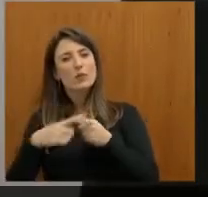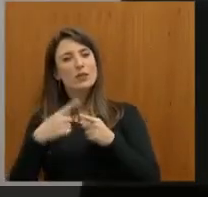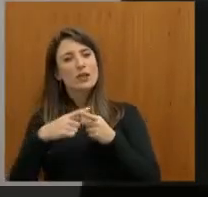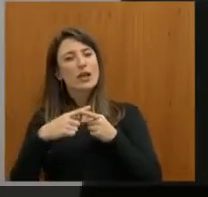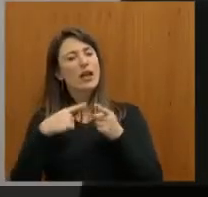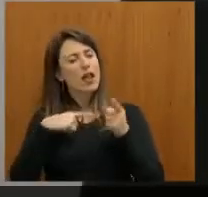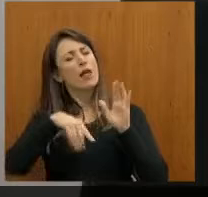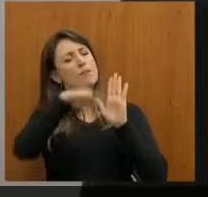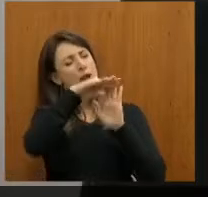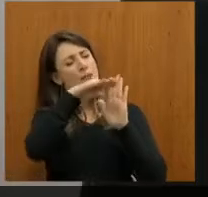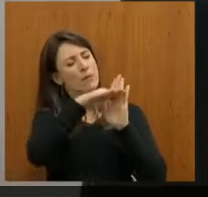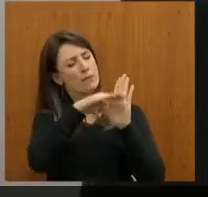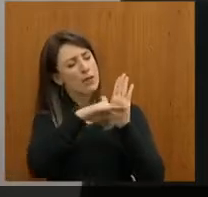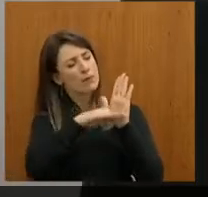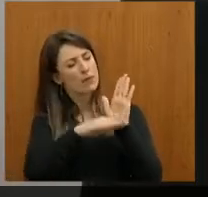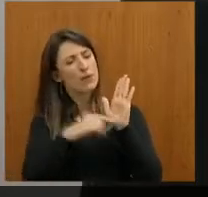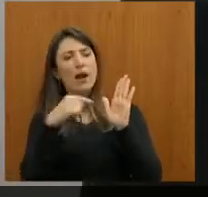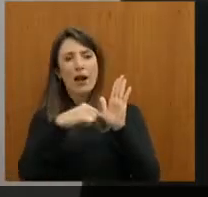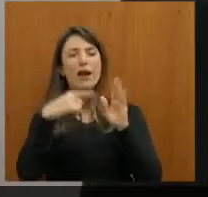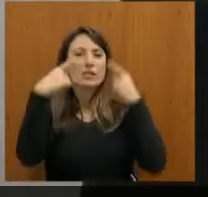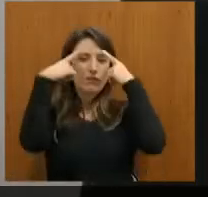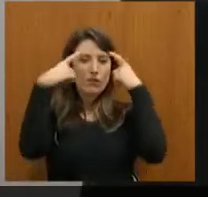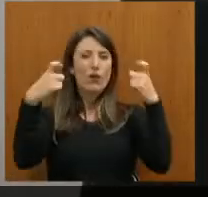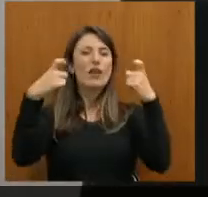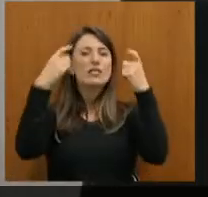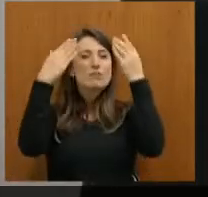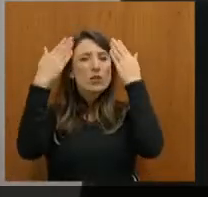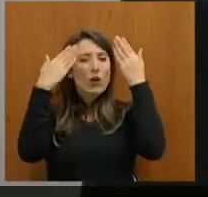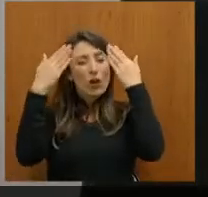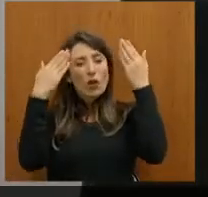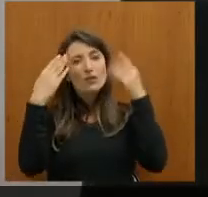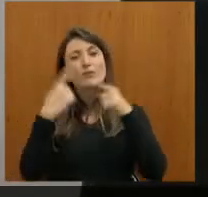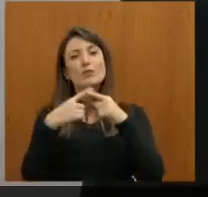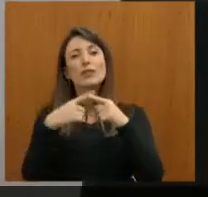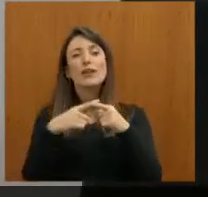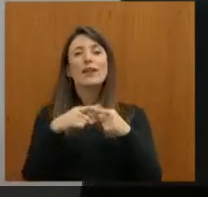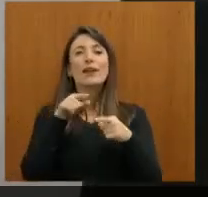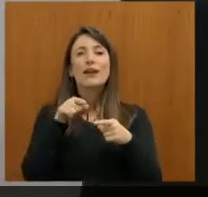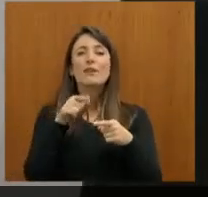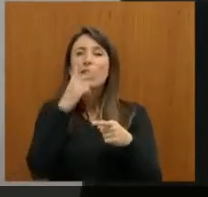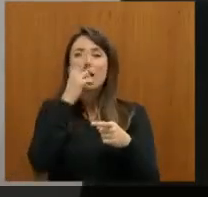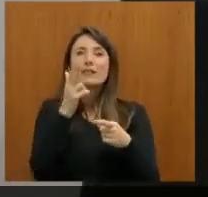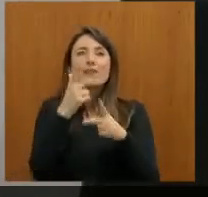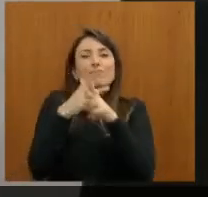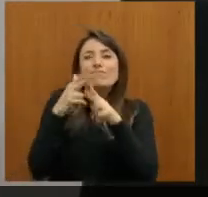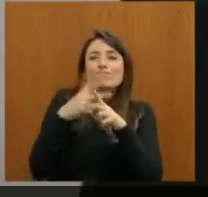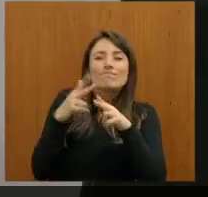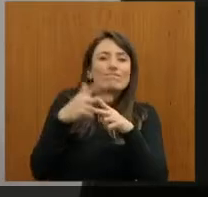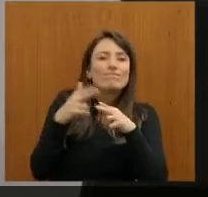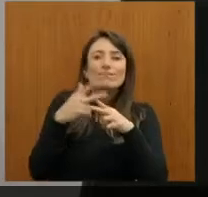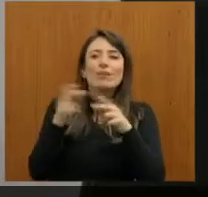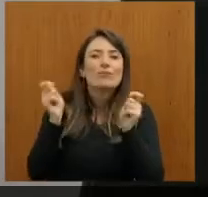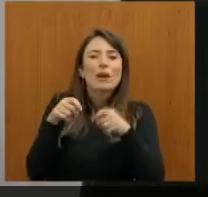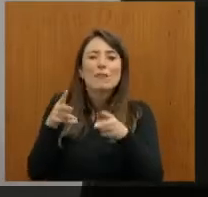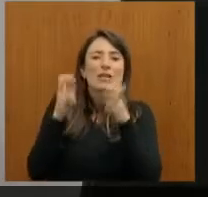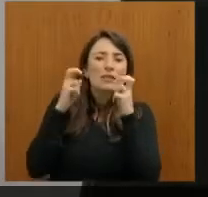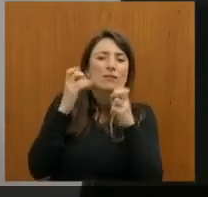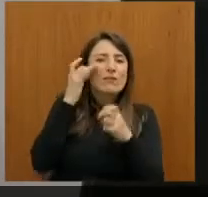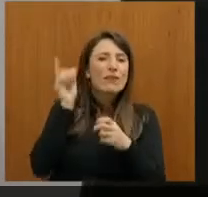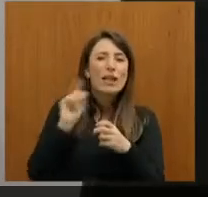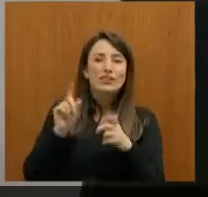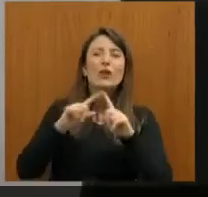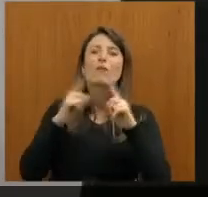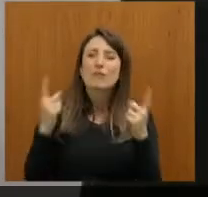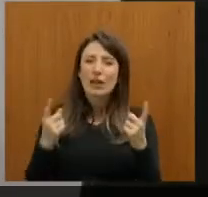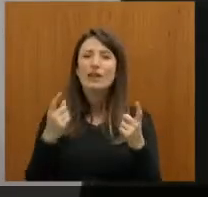essa violência psicológica que é uma violência que embora é pouco visível também mata porque